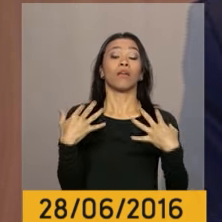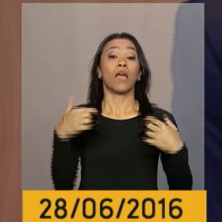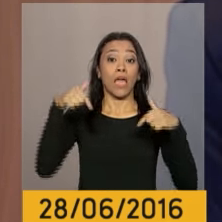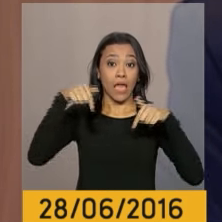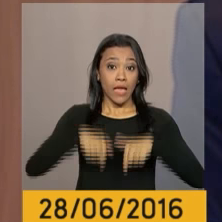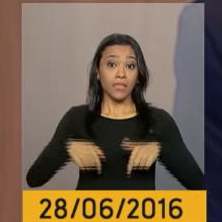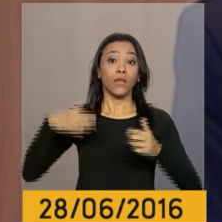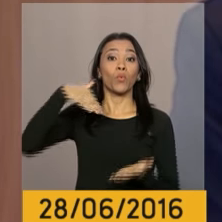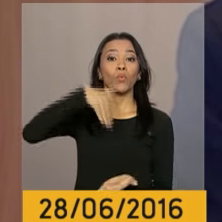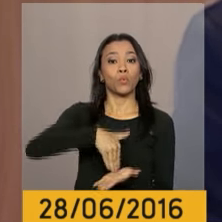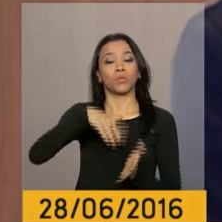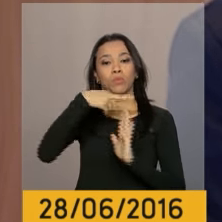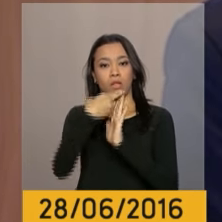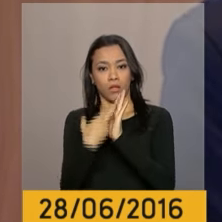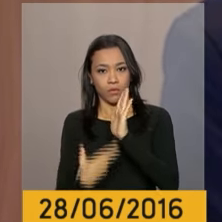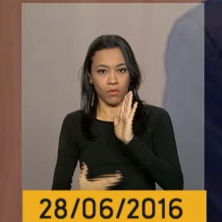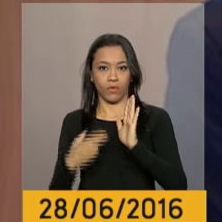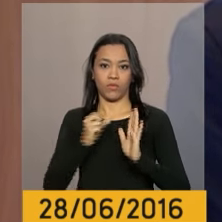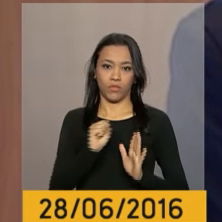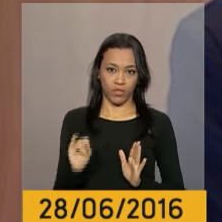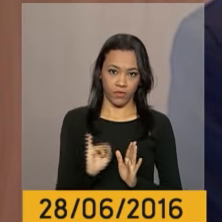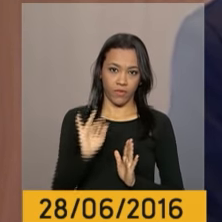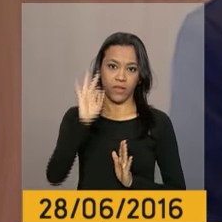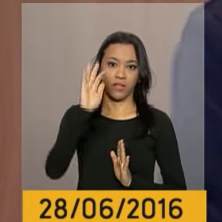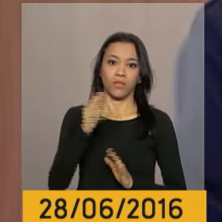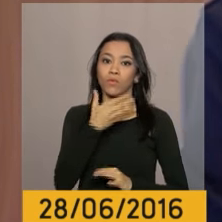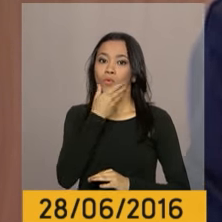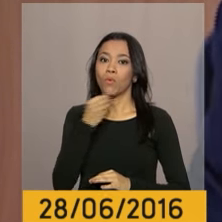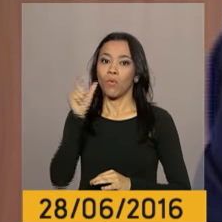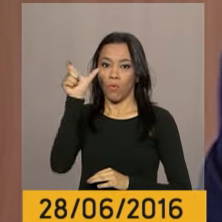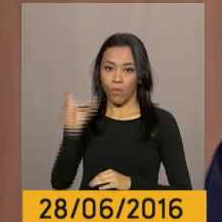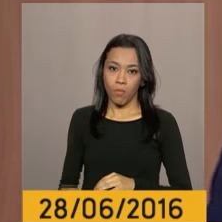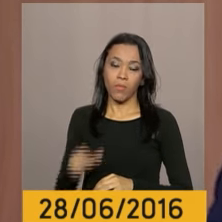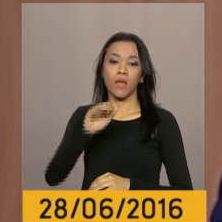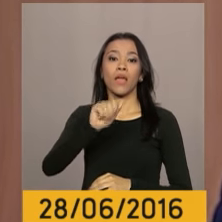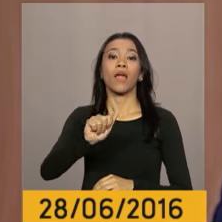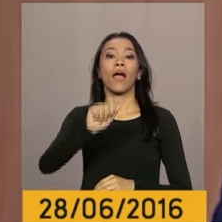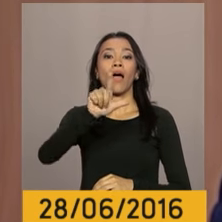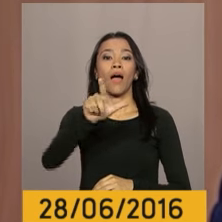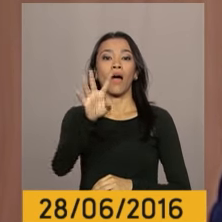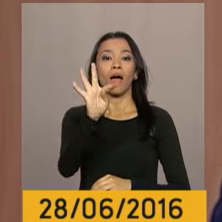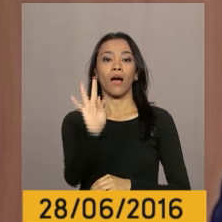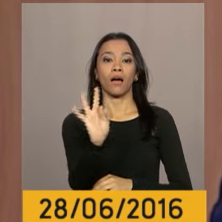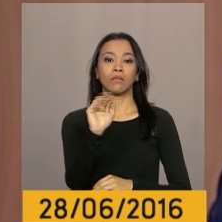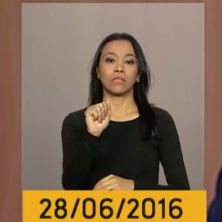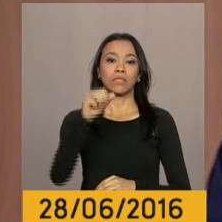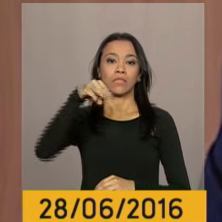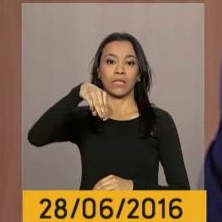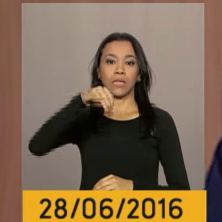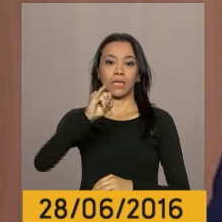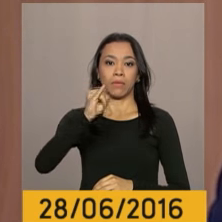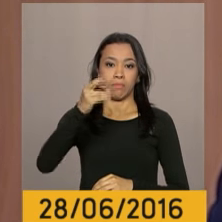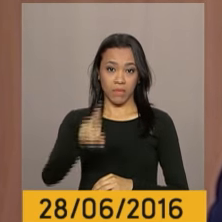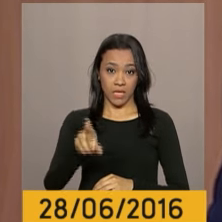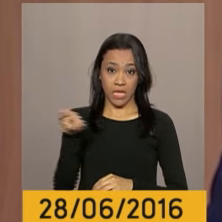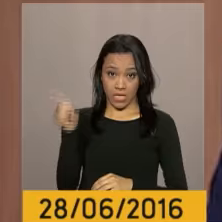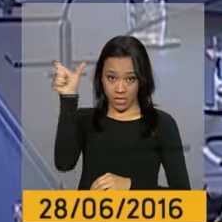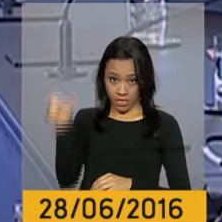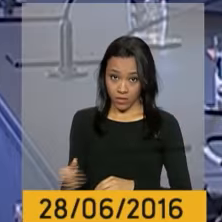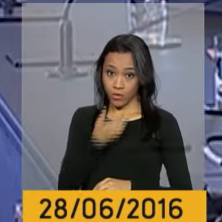último relatório de inflação do Altamir Lopes. O Altamir vai se aposentar do Banco